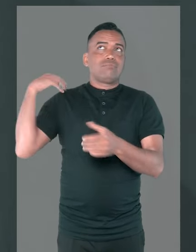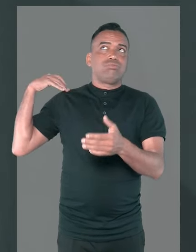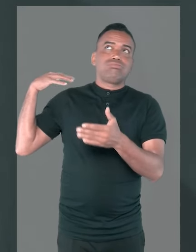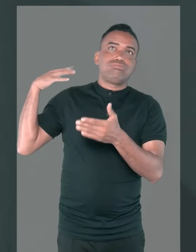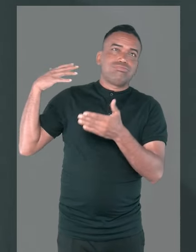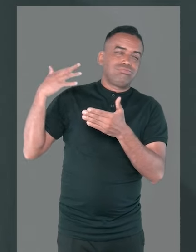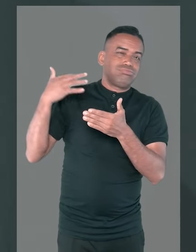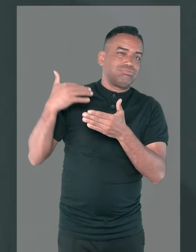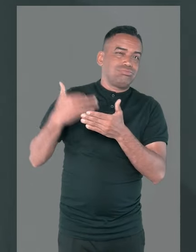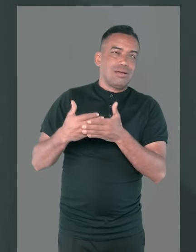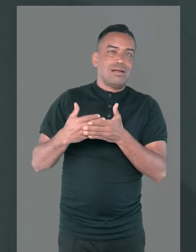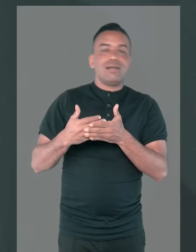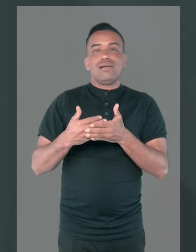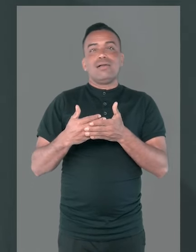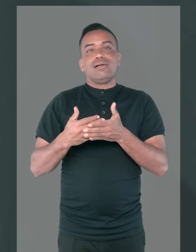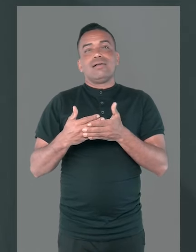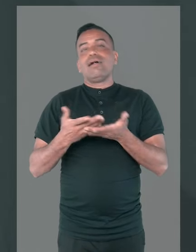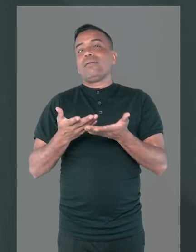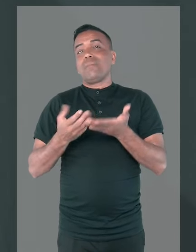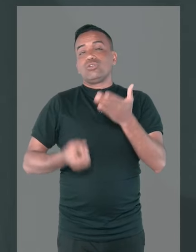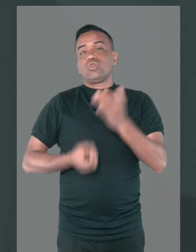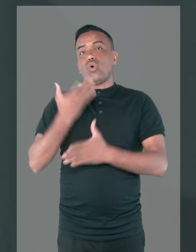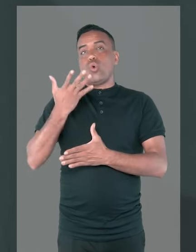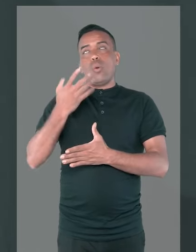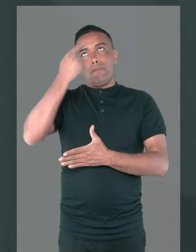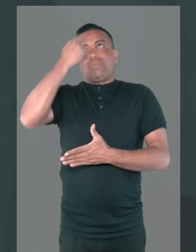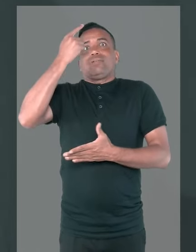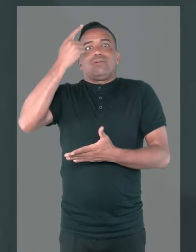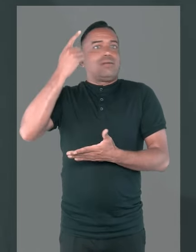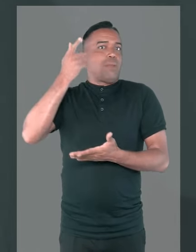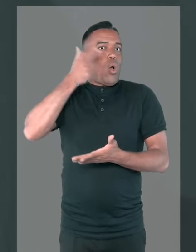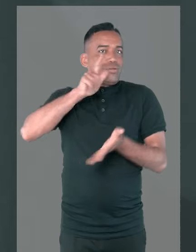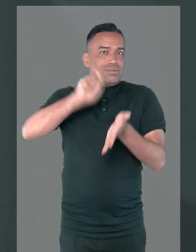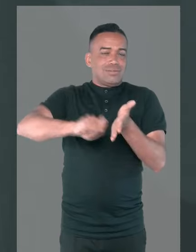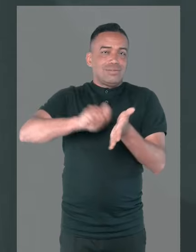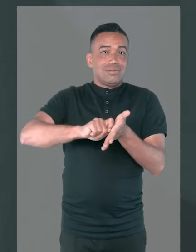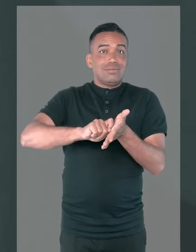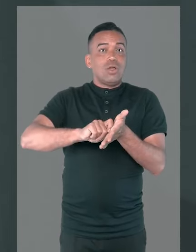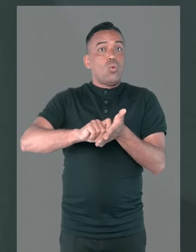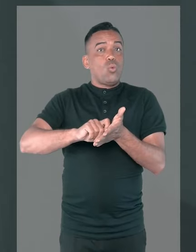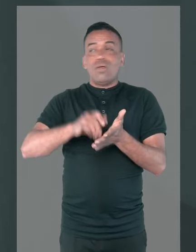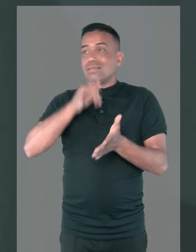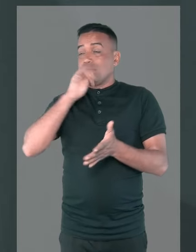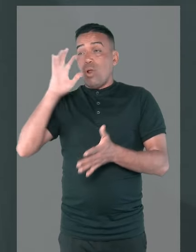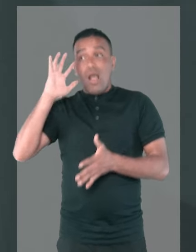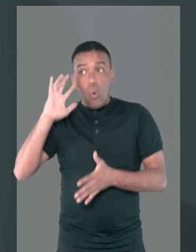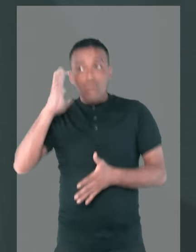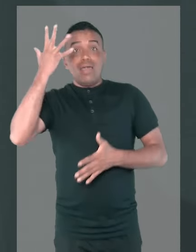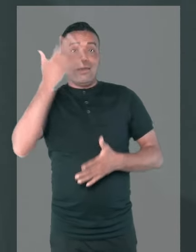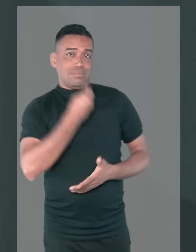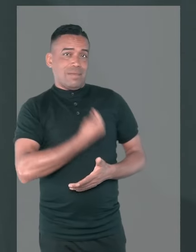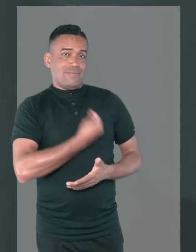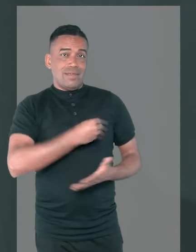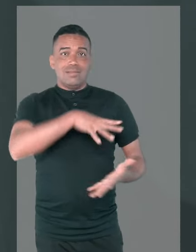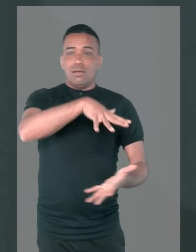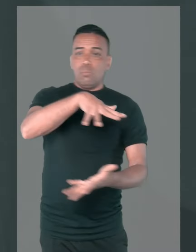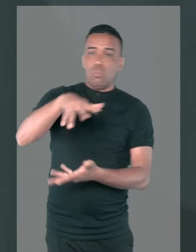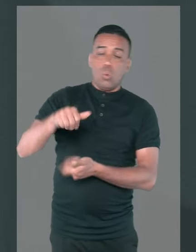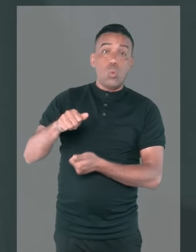a primeira chama, a primeira chispa. Mas eu preciso que algo nessa realidade cotidiana, do dia a dia,